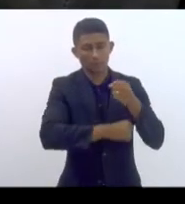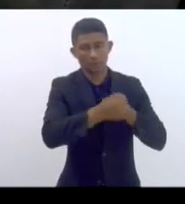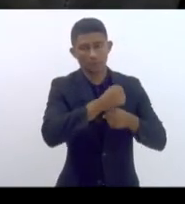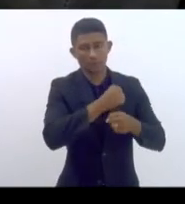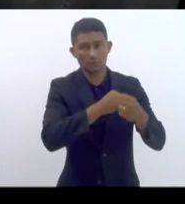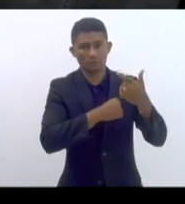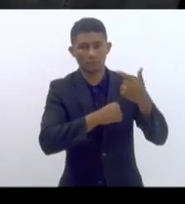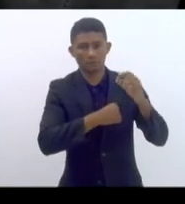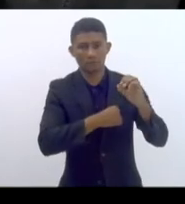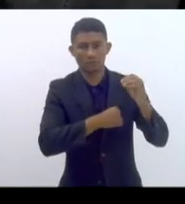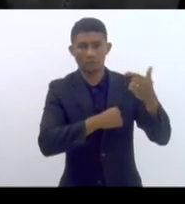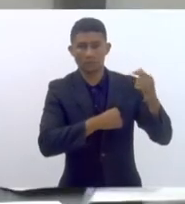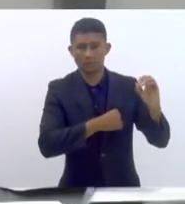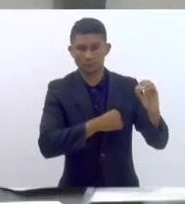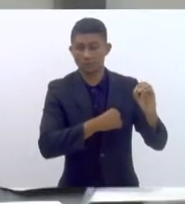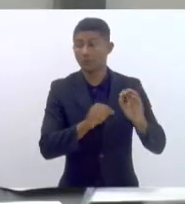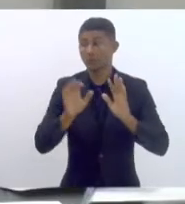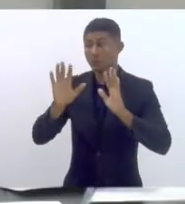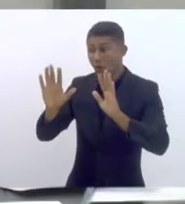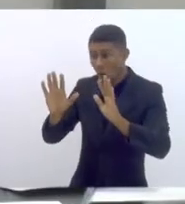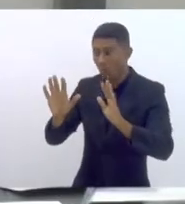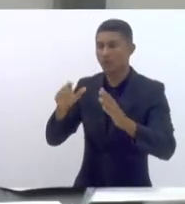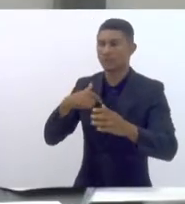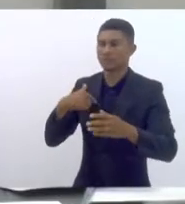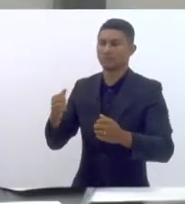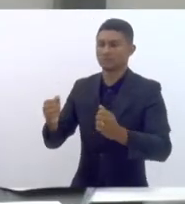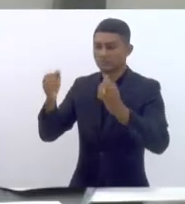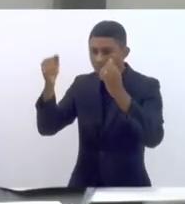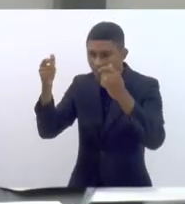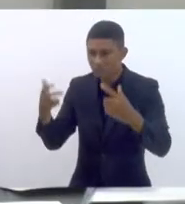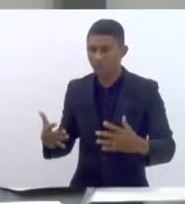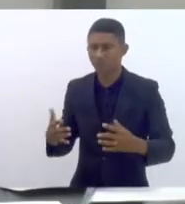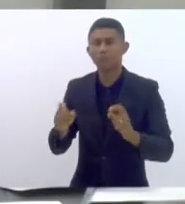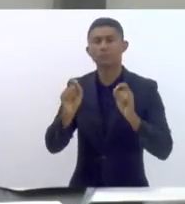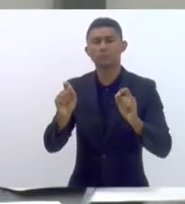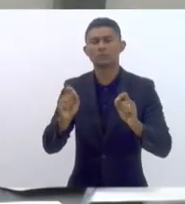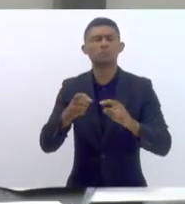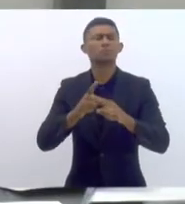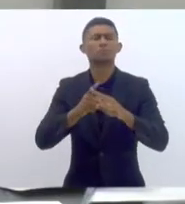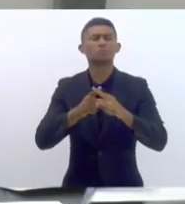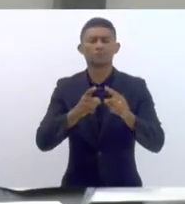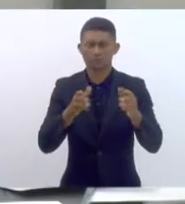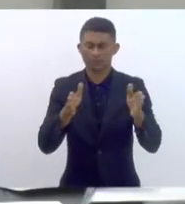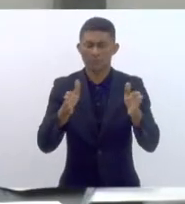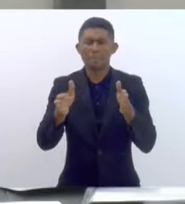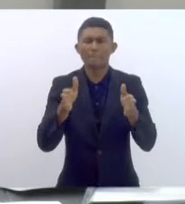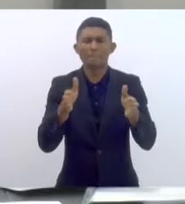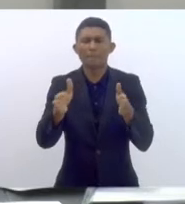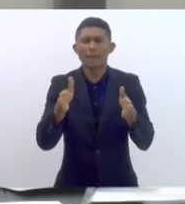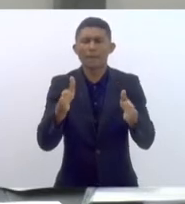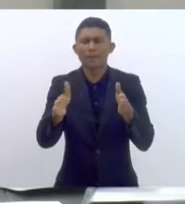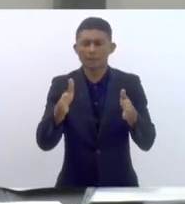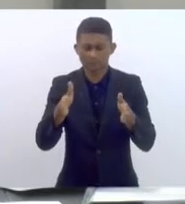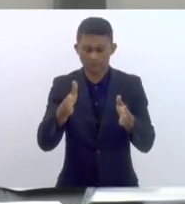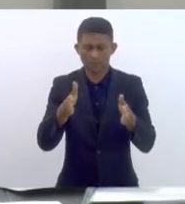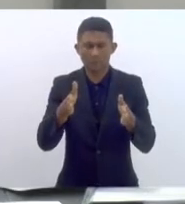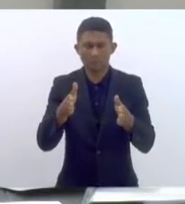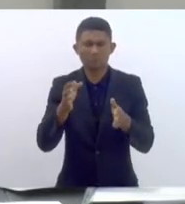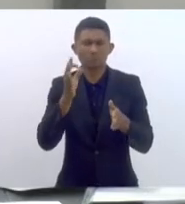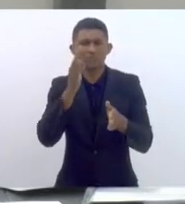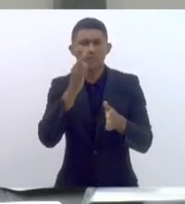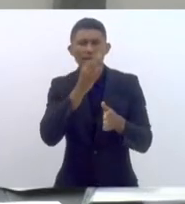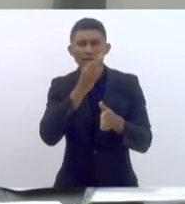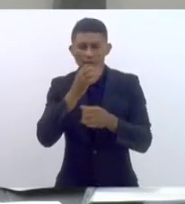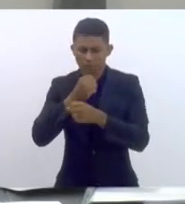te também dar uma explicação, é melhor dar antes. Tá bom. Por que o período de setembro de 2017 a setembro